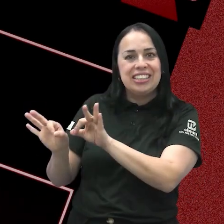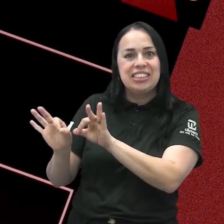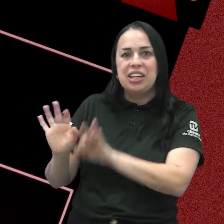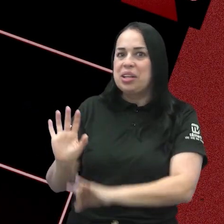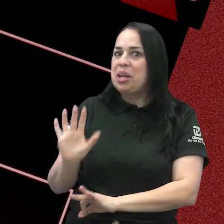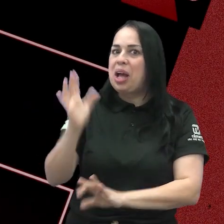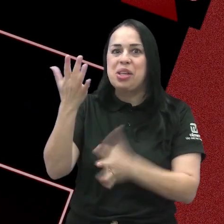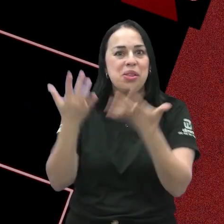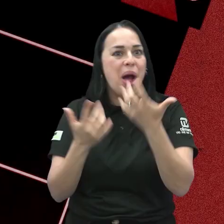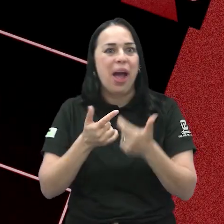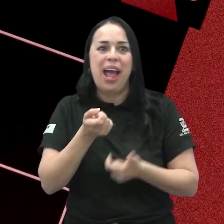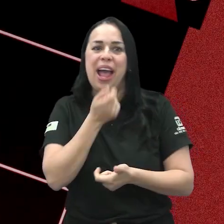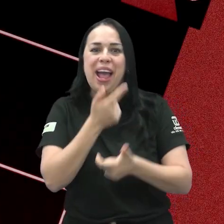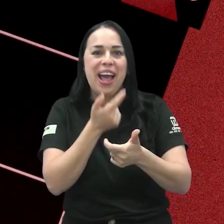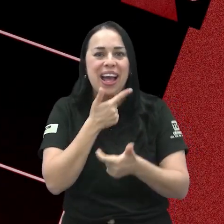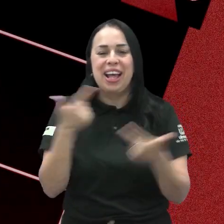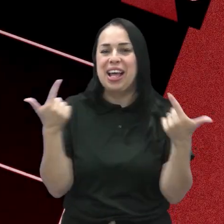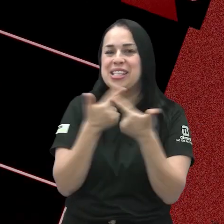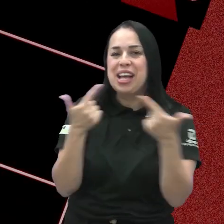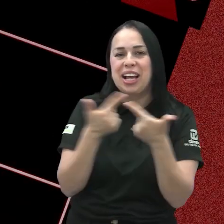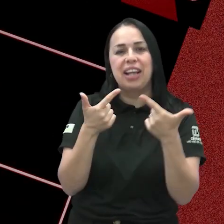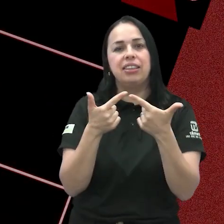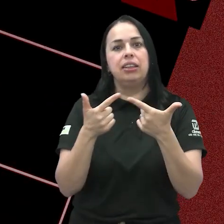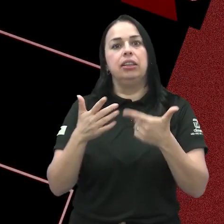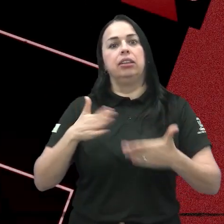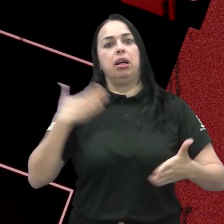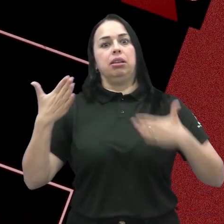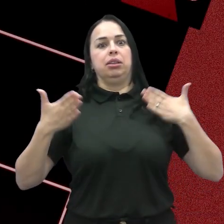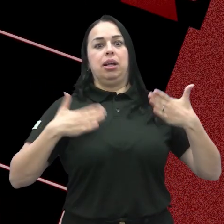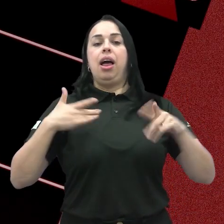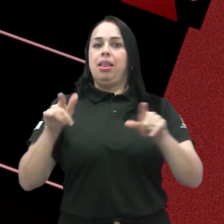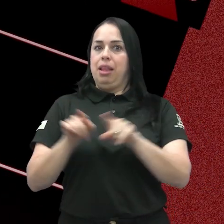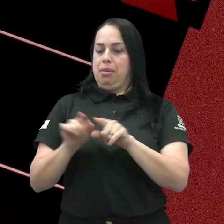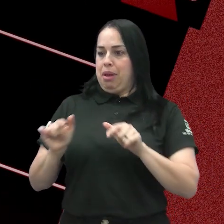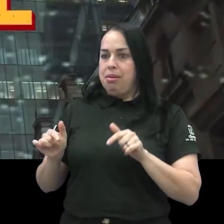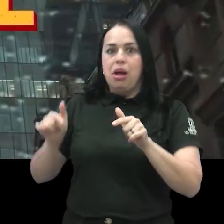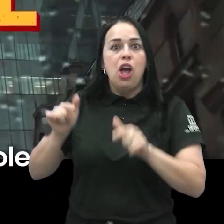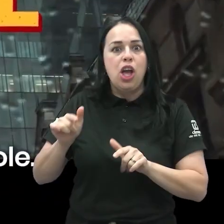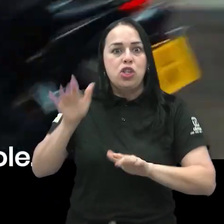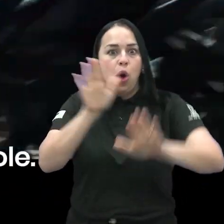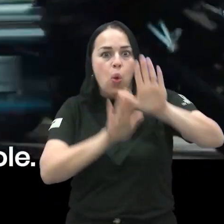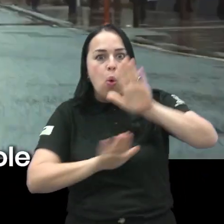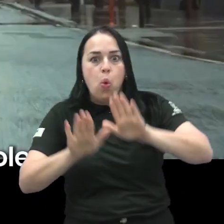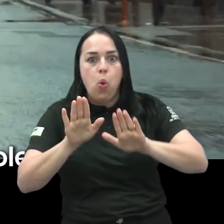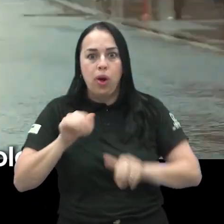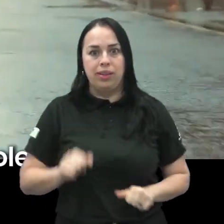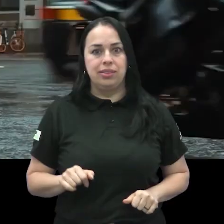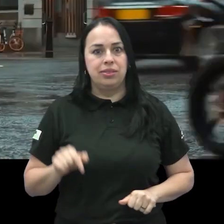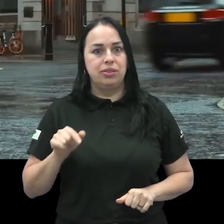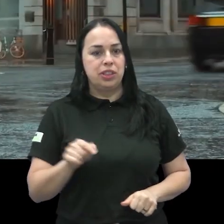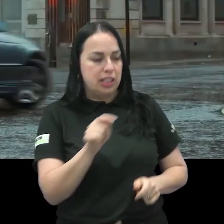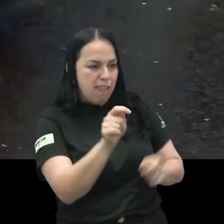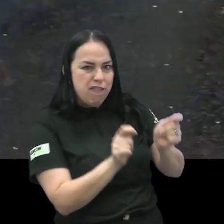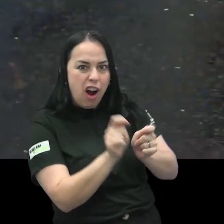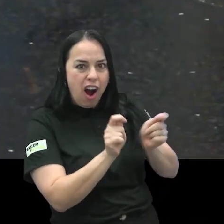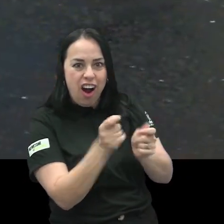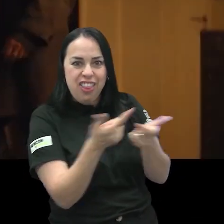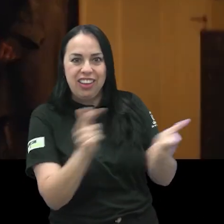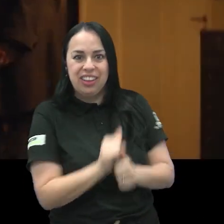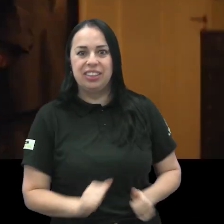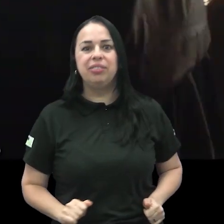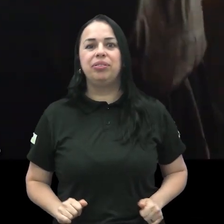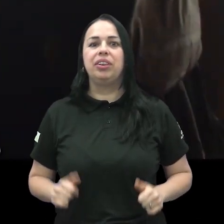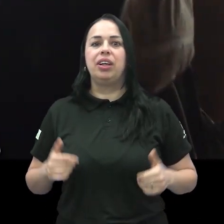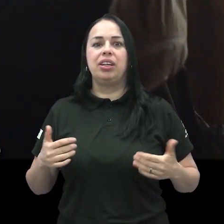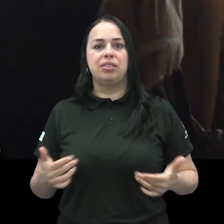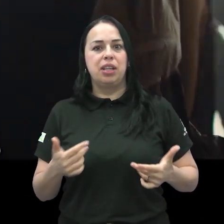situações cômicas, desesperadoras e muita ação e suspense. This is getting completely out of control.